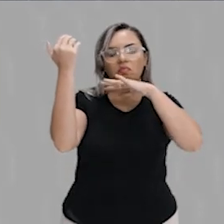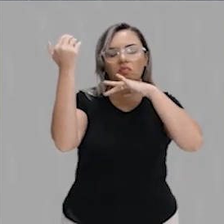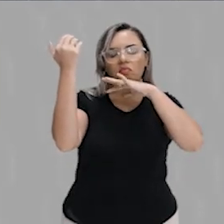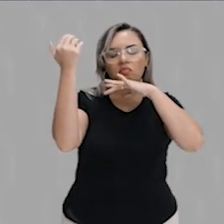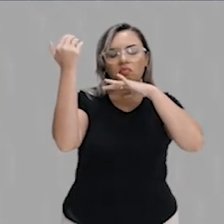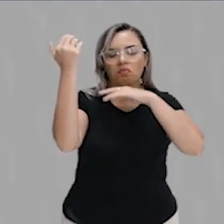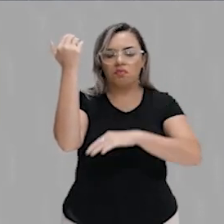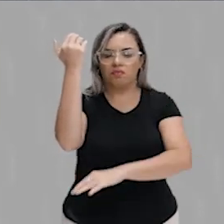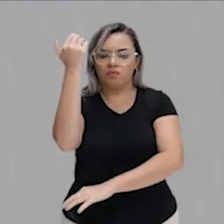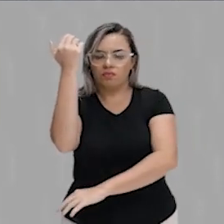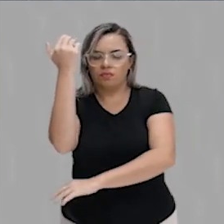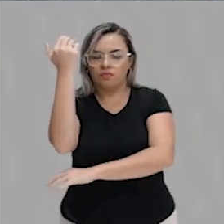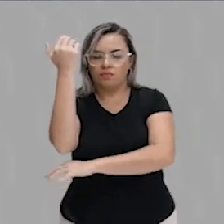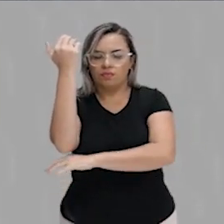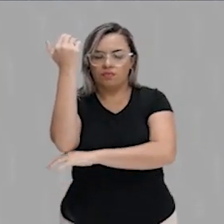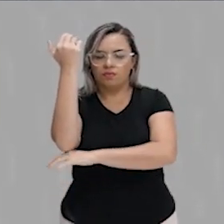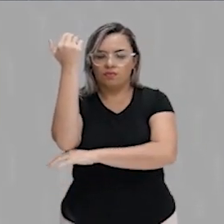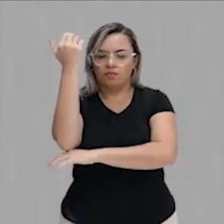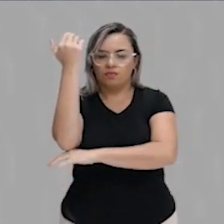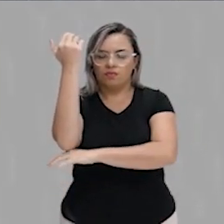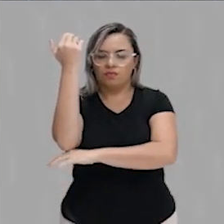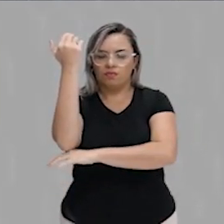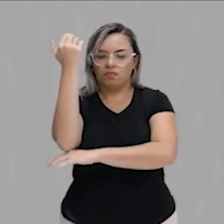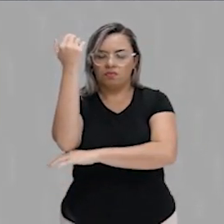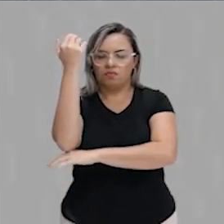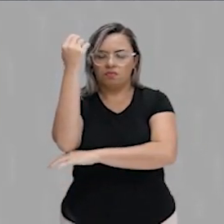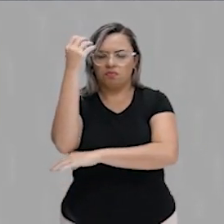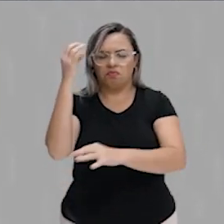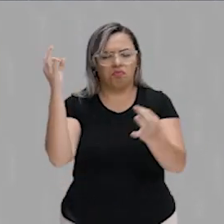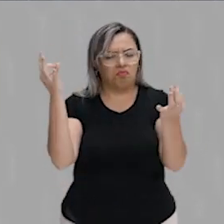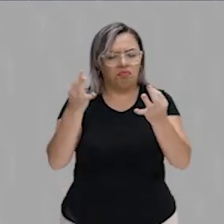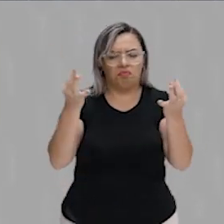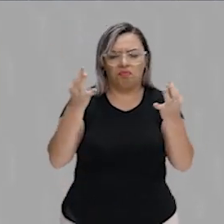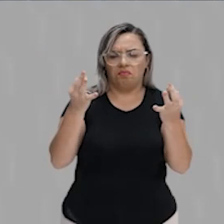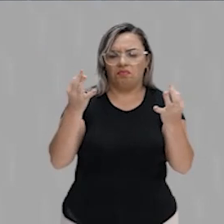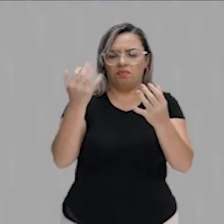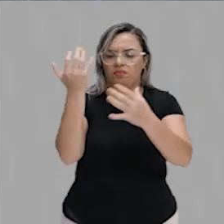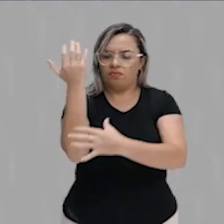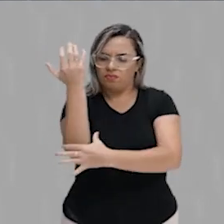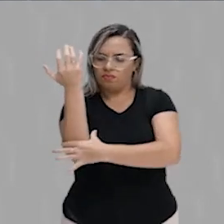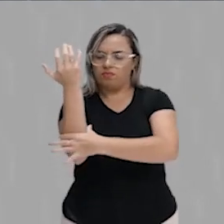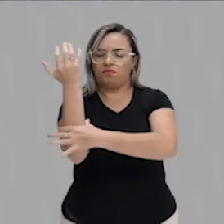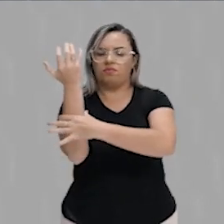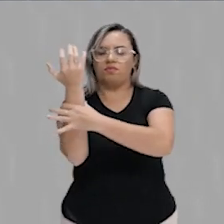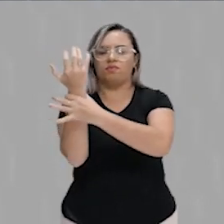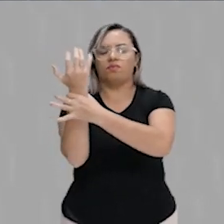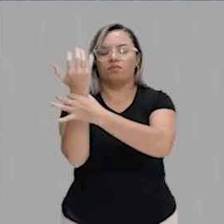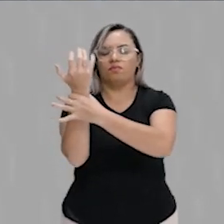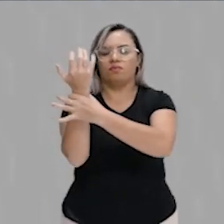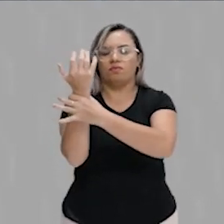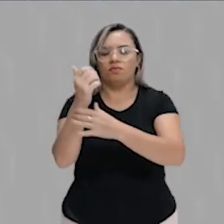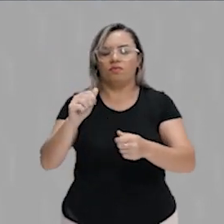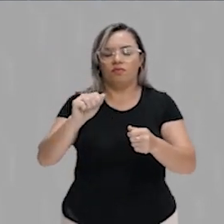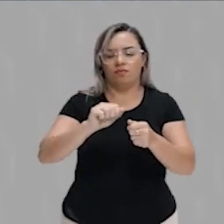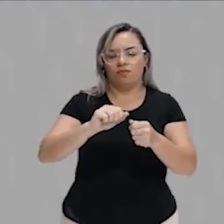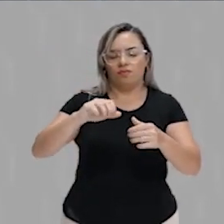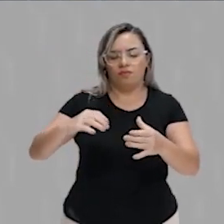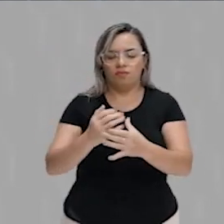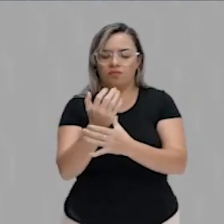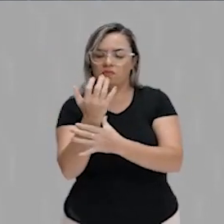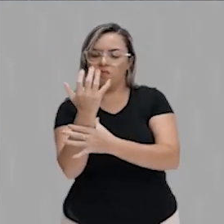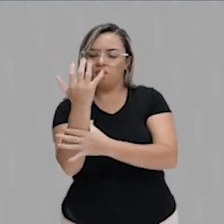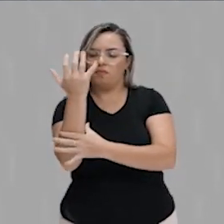o crescimento da raiz, mas vai ser ótimo para o crescimento do caule. Isso faz com que a planta ela